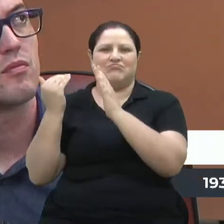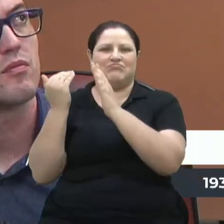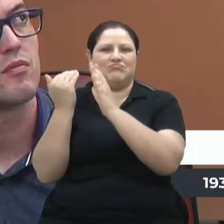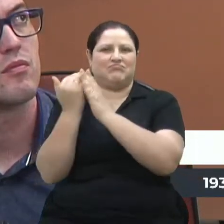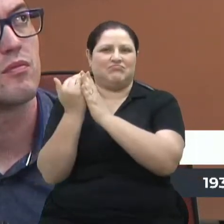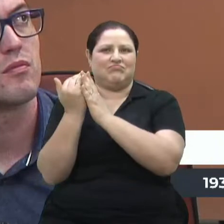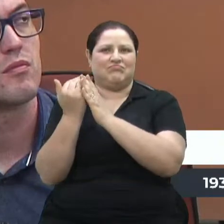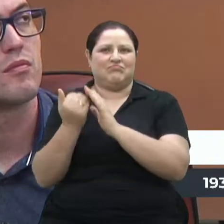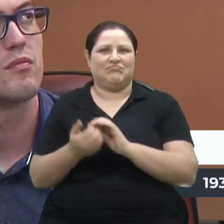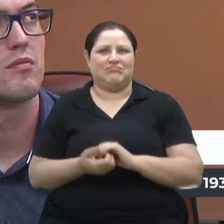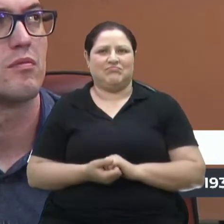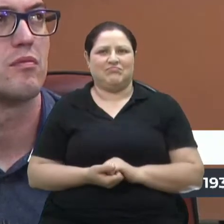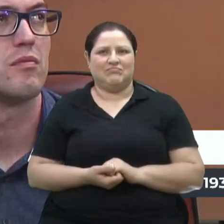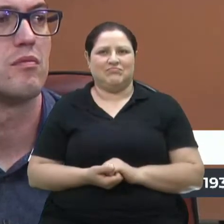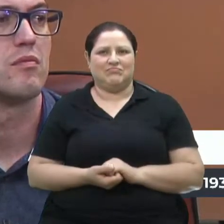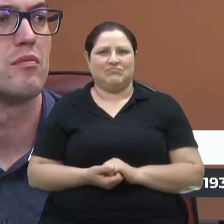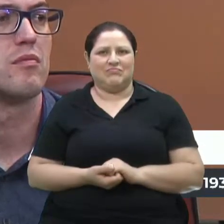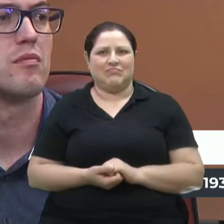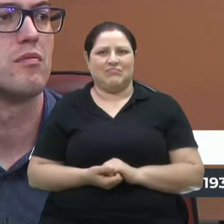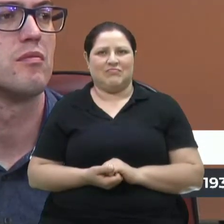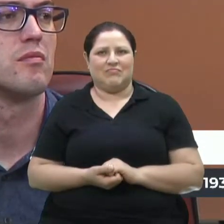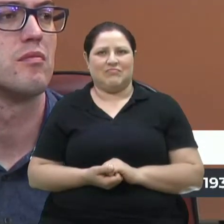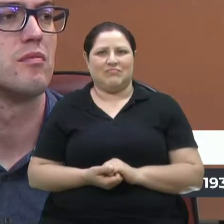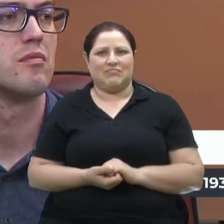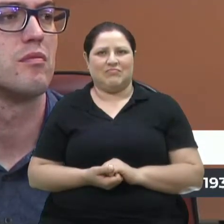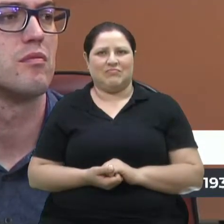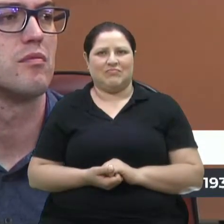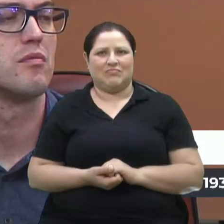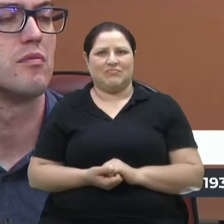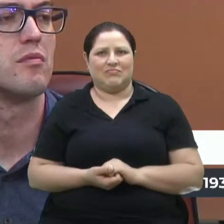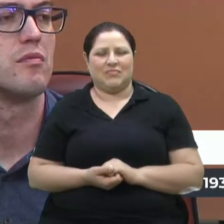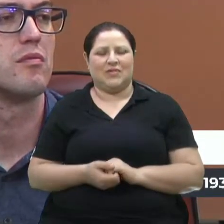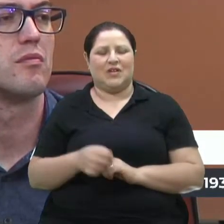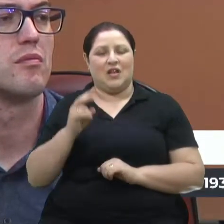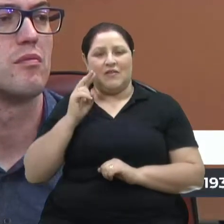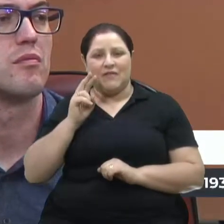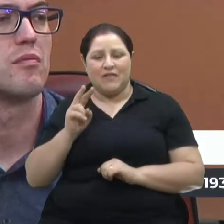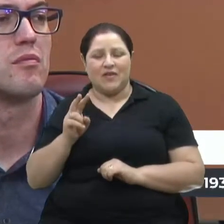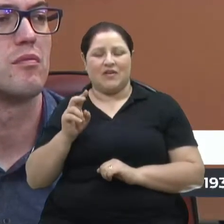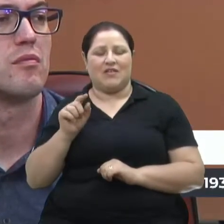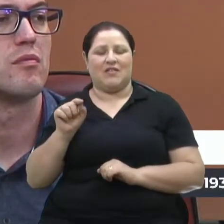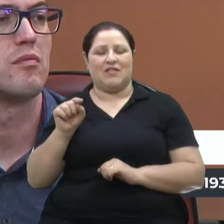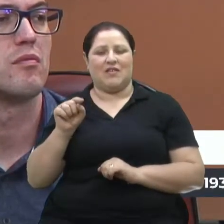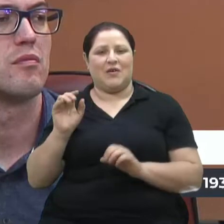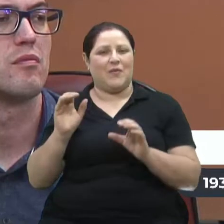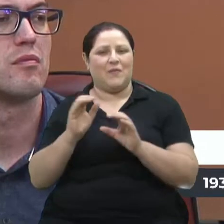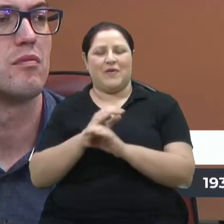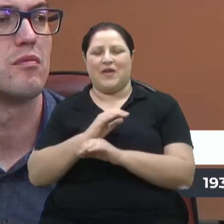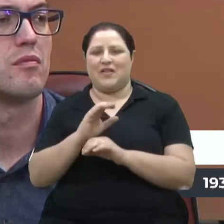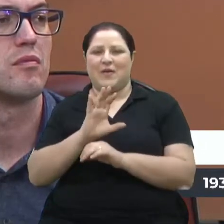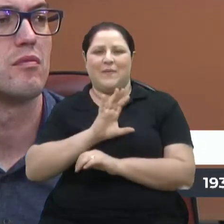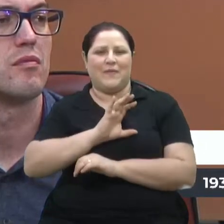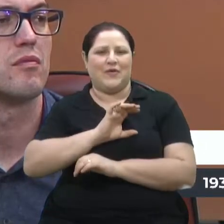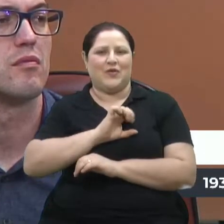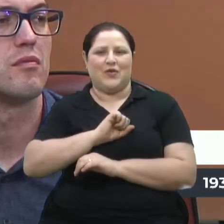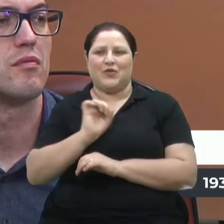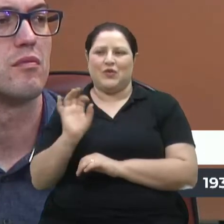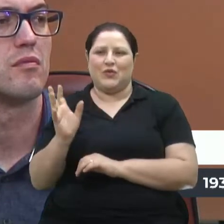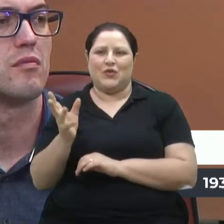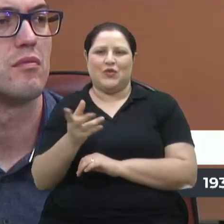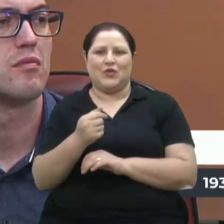apertado, o Guilherme estava além do seu tempo, contemplando completamente amoroso, com todos,